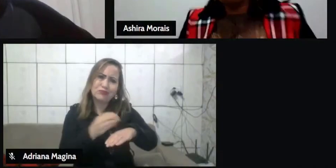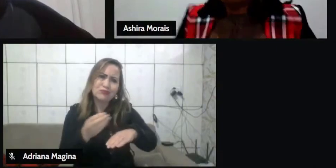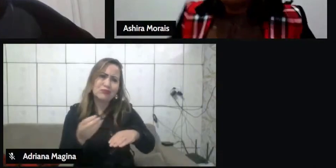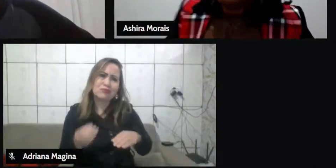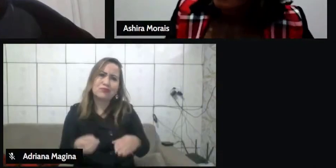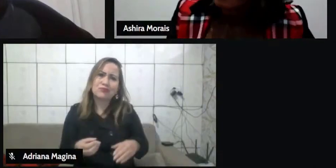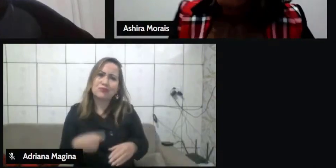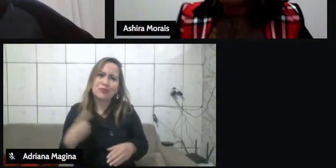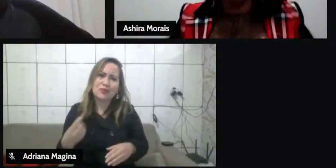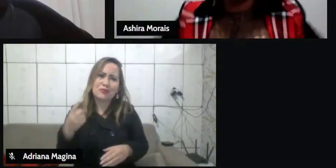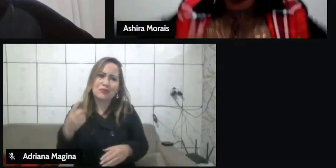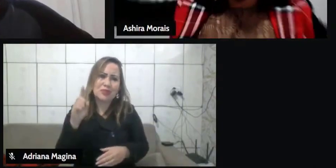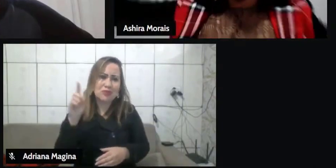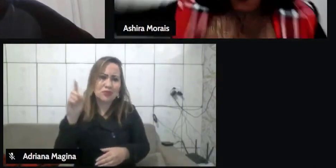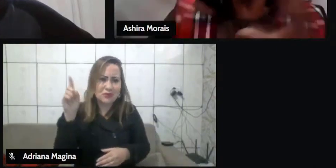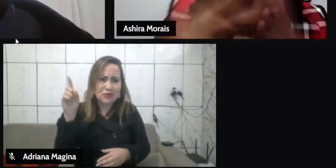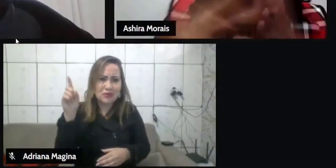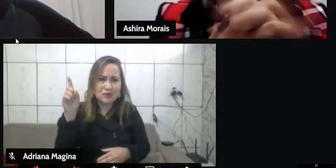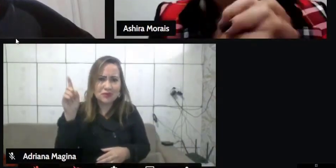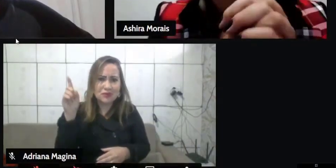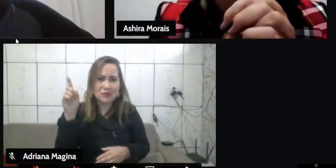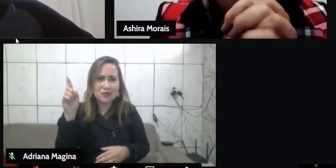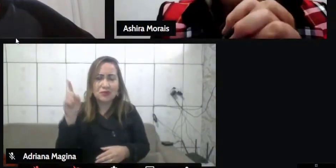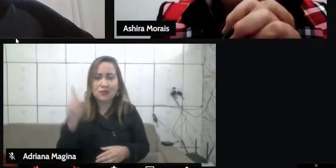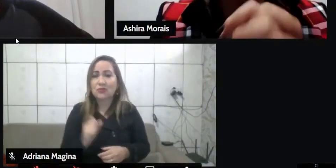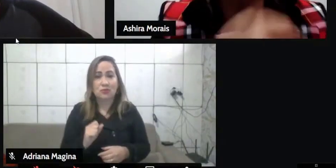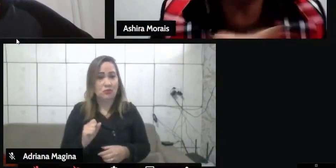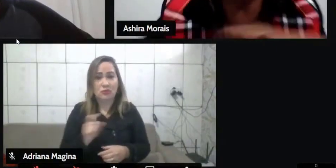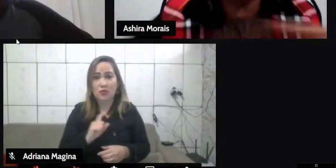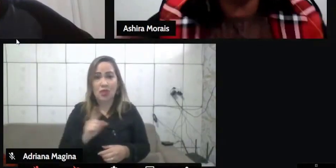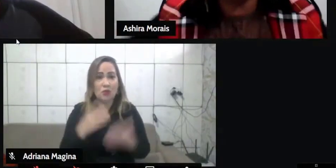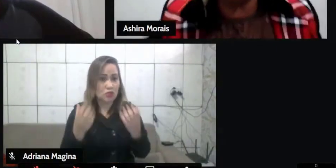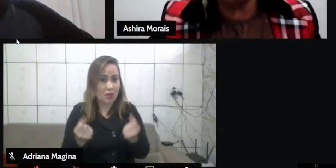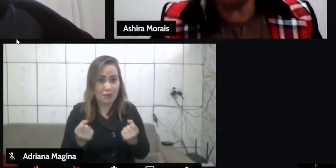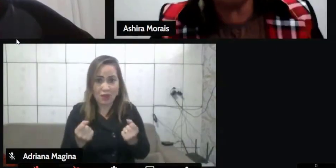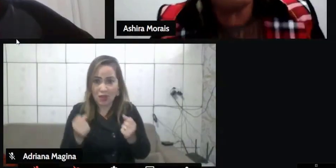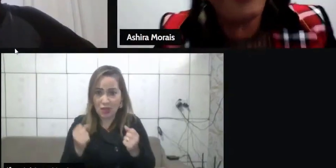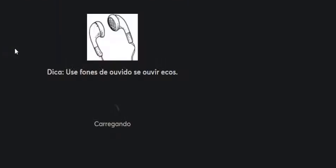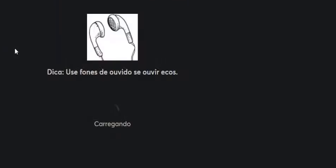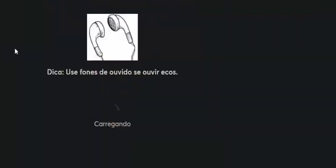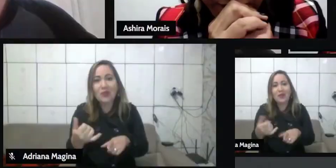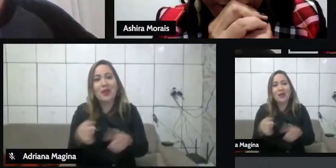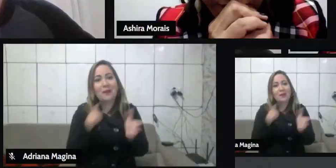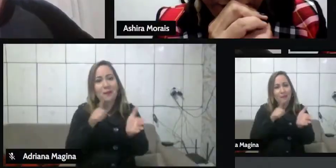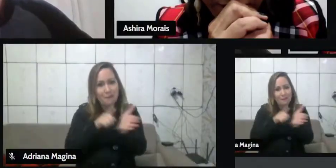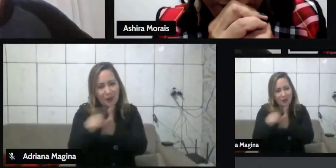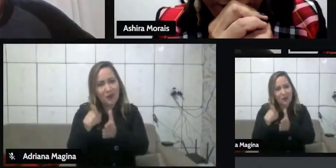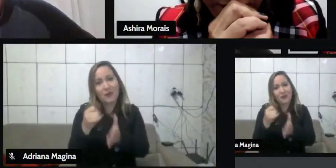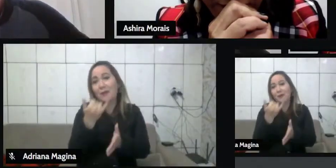essa pergunta é fácil de responder. Não se trata de amar a prática, trata-se de ser quem você é.